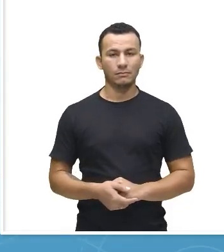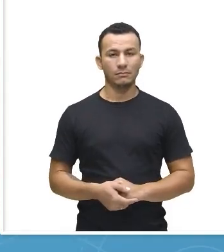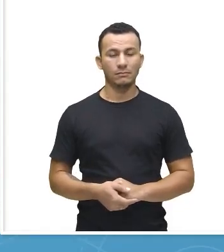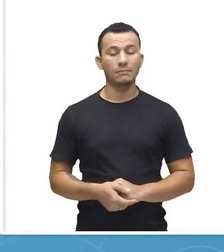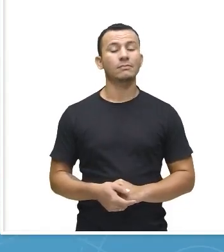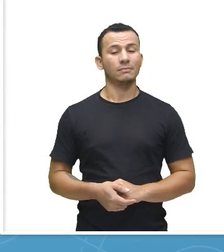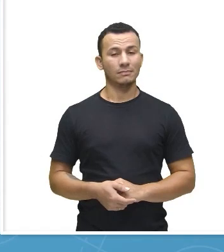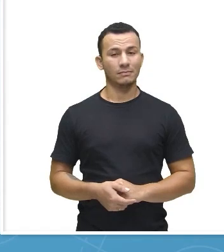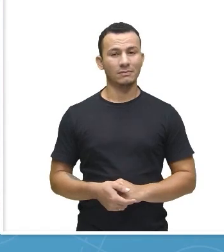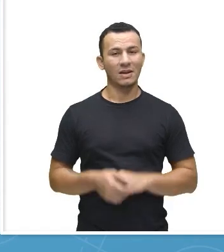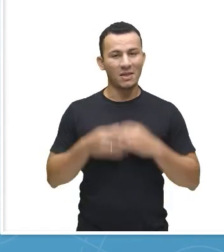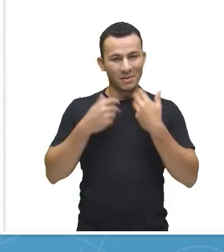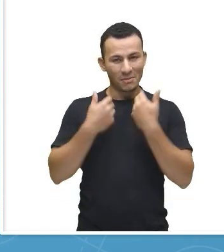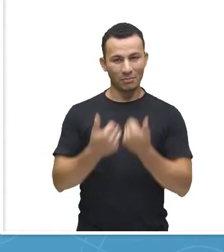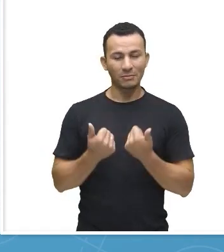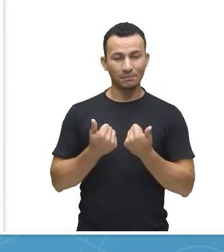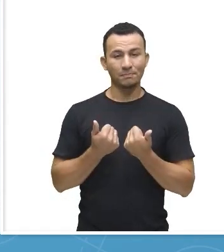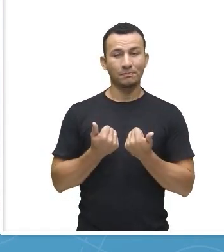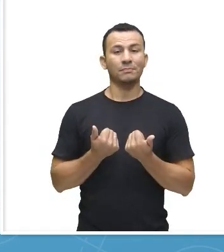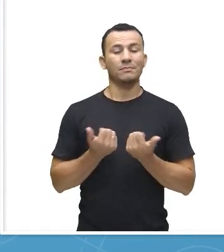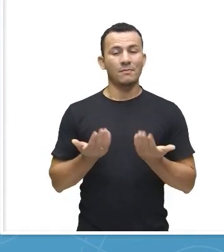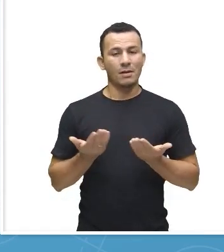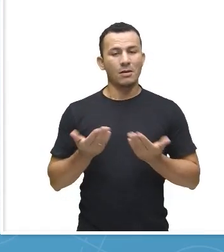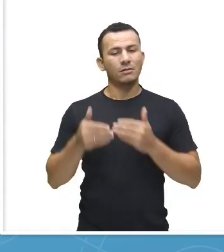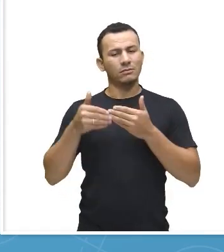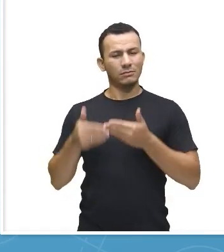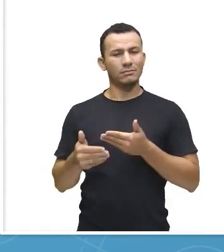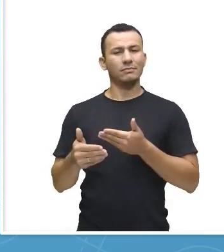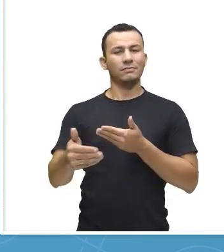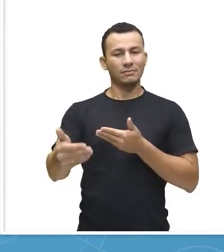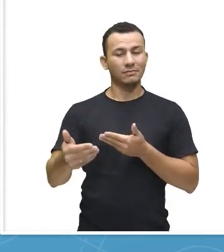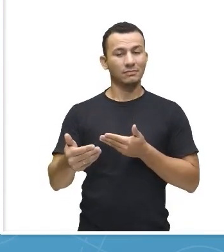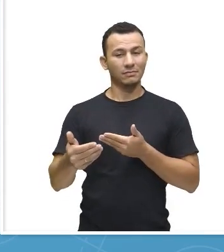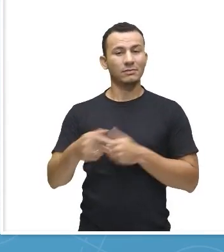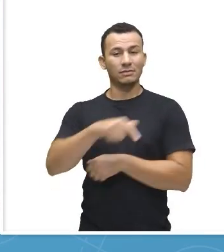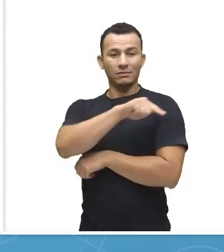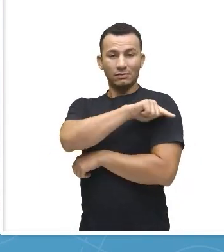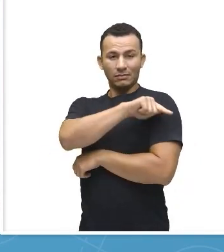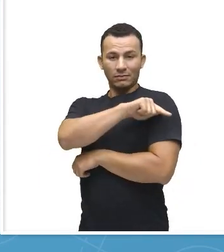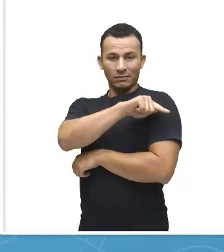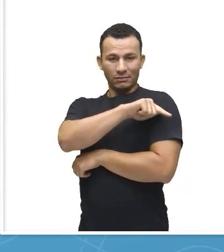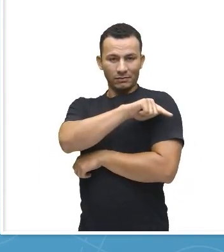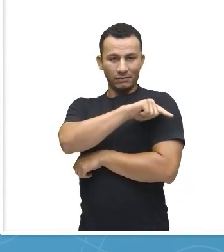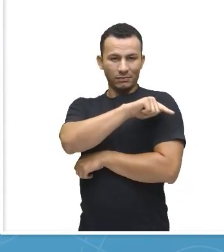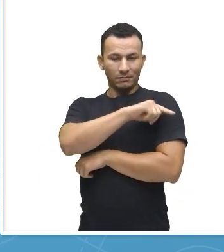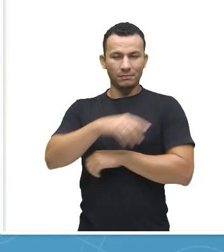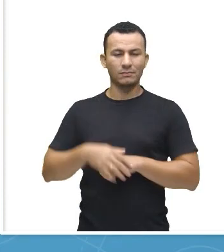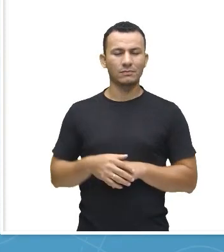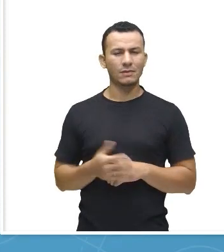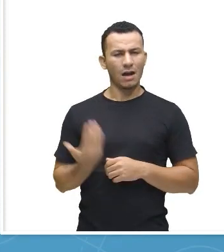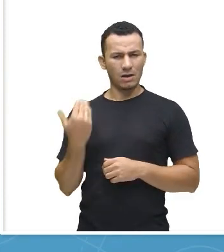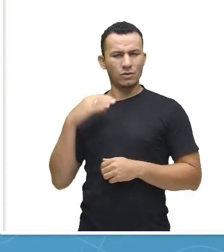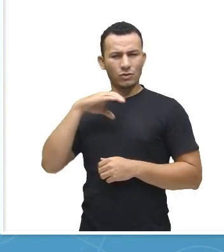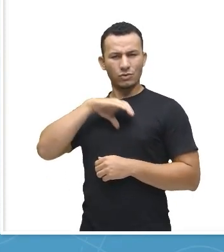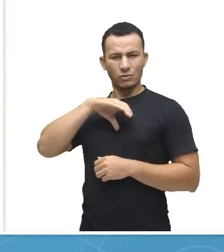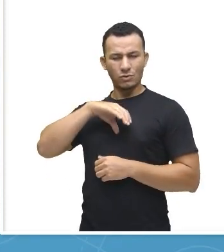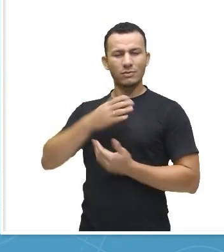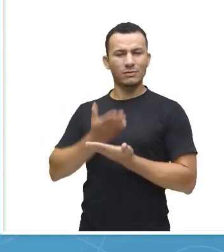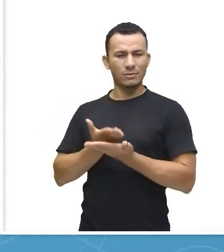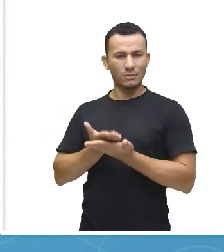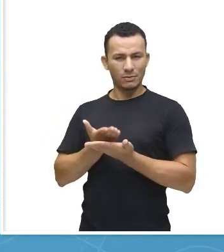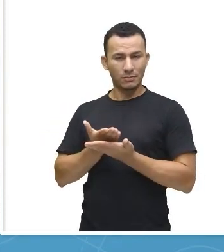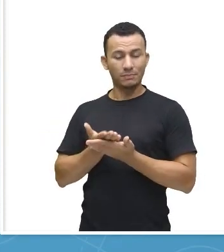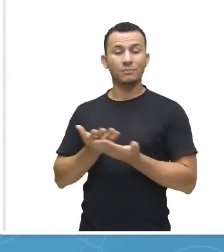Tudo bem? Estamos aí agora dando continuidade à nossa aula do sétimo ano. Vocês tiveram língua portuguesa com a professora Sheila,